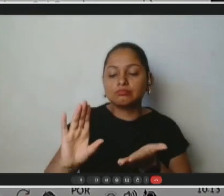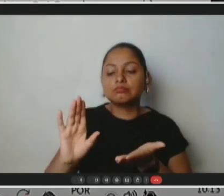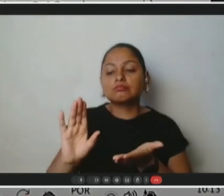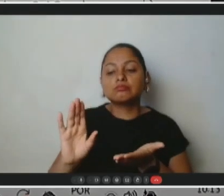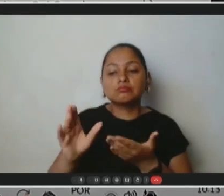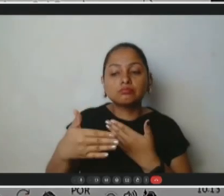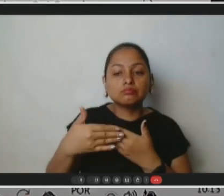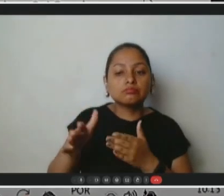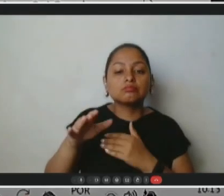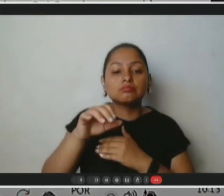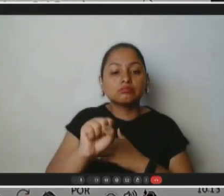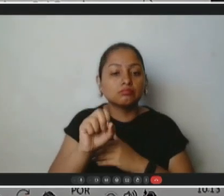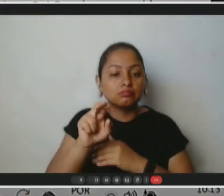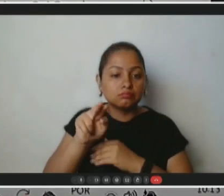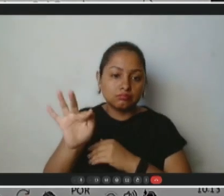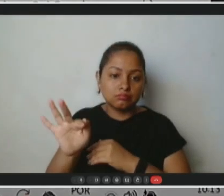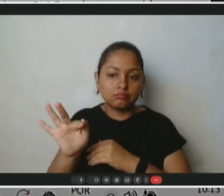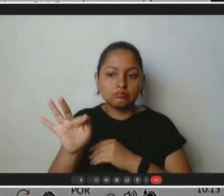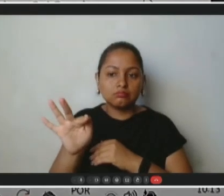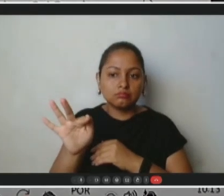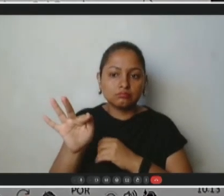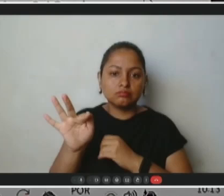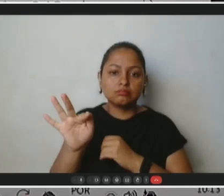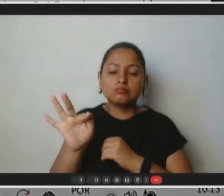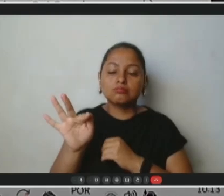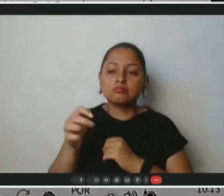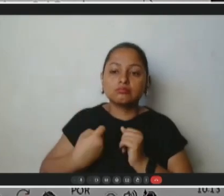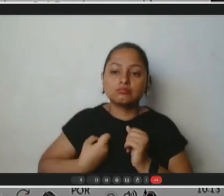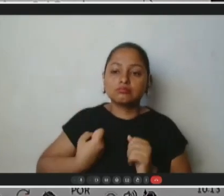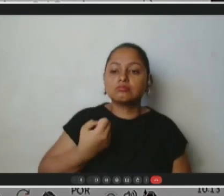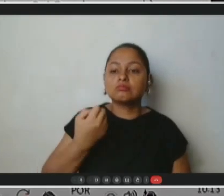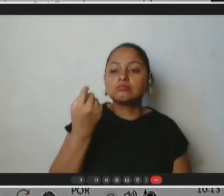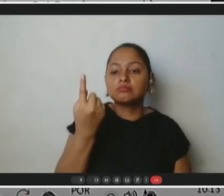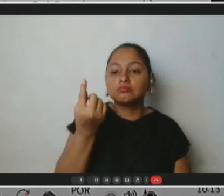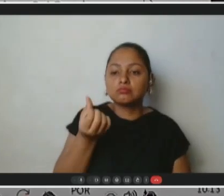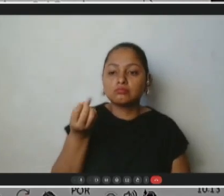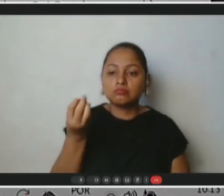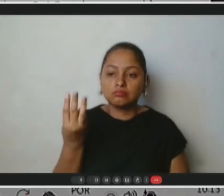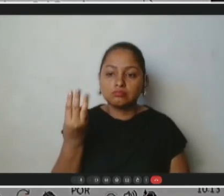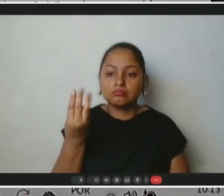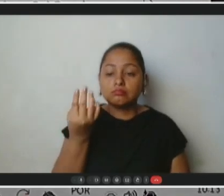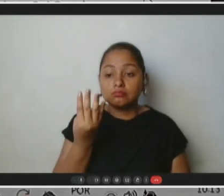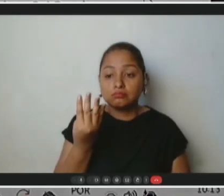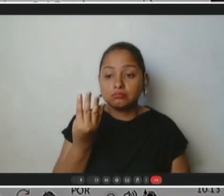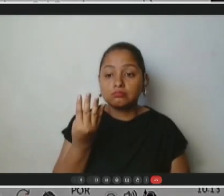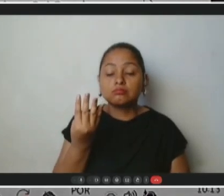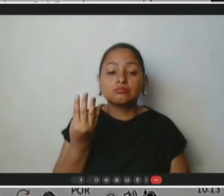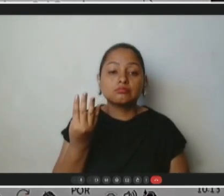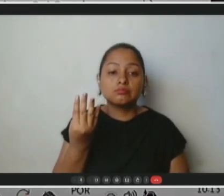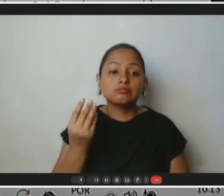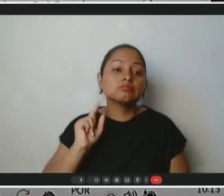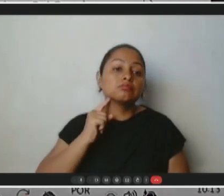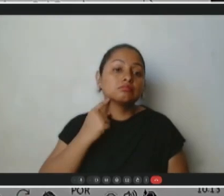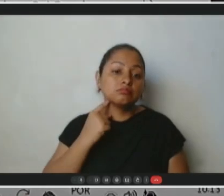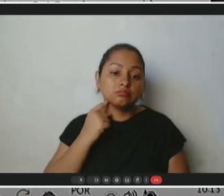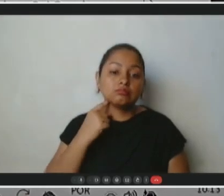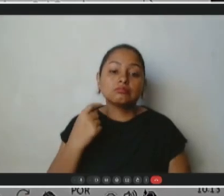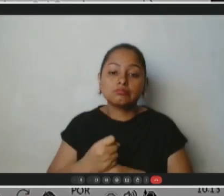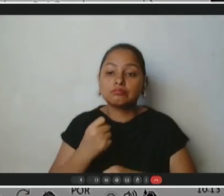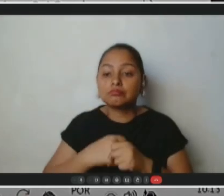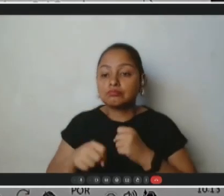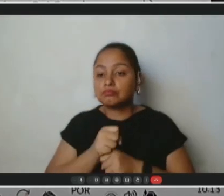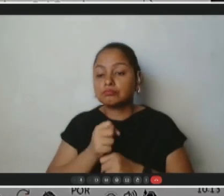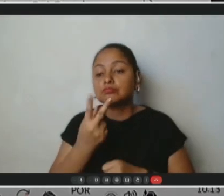SUF, número 163, de 4 de maio de 2001, e suas alterações, obedecendo